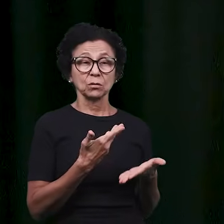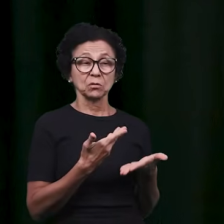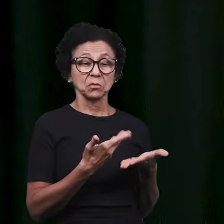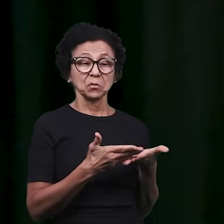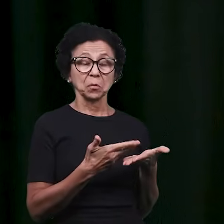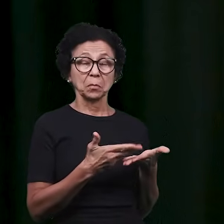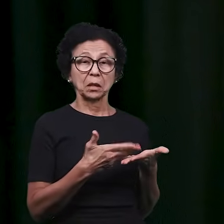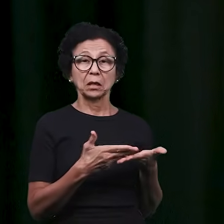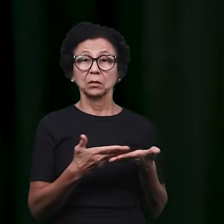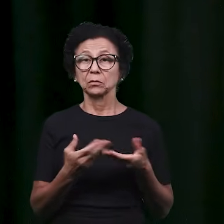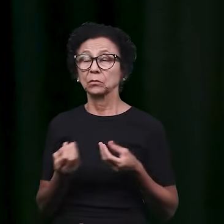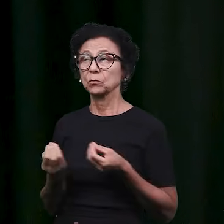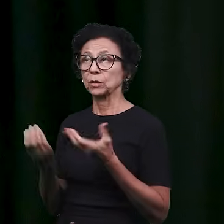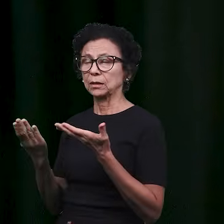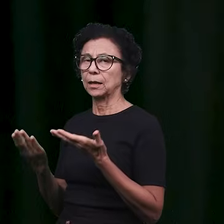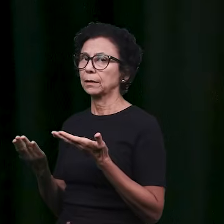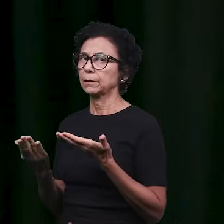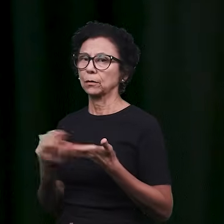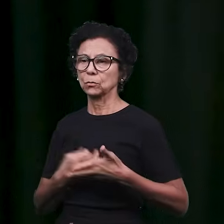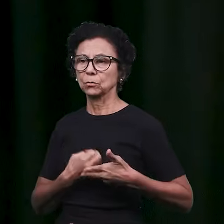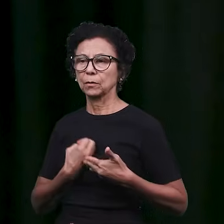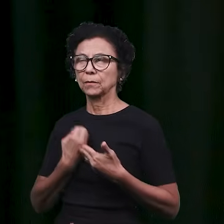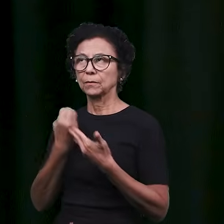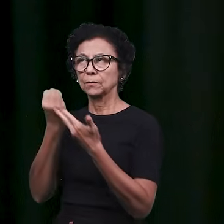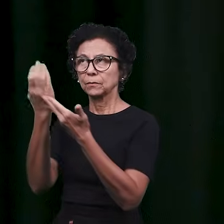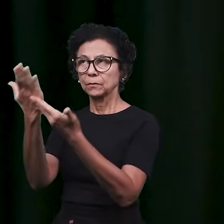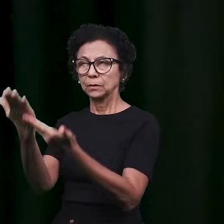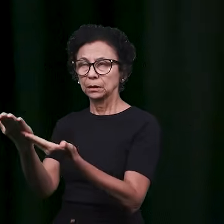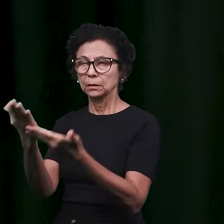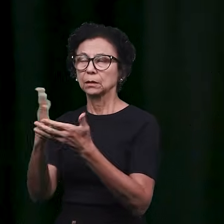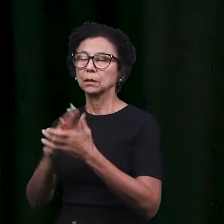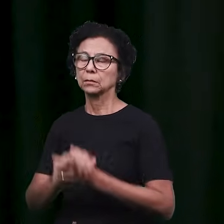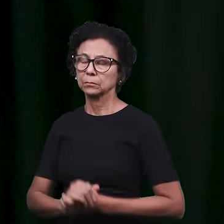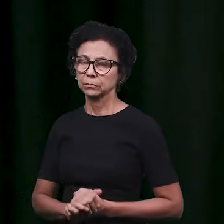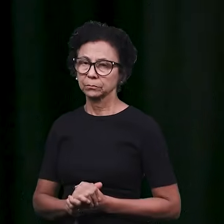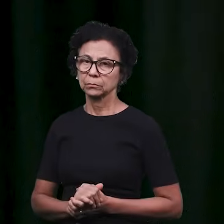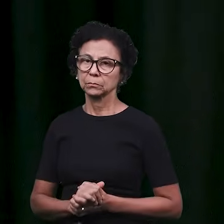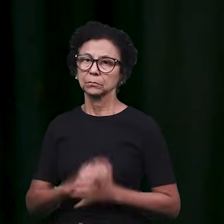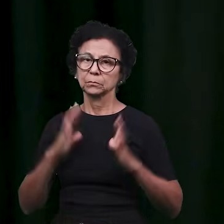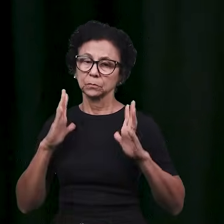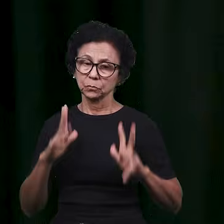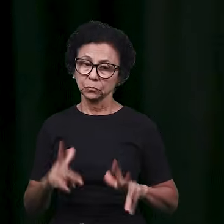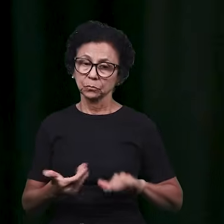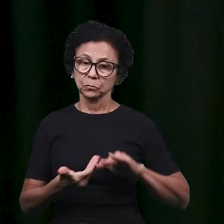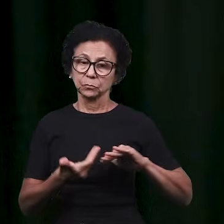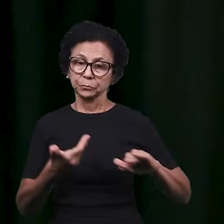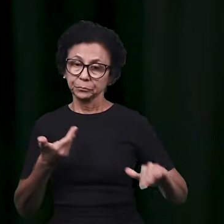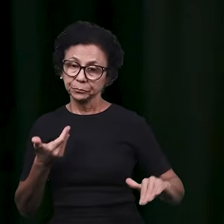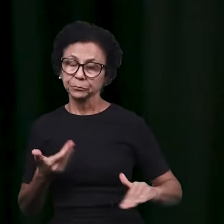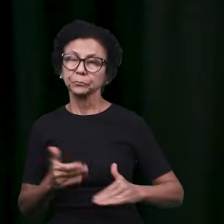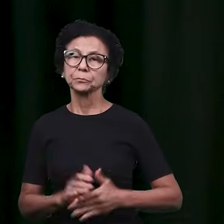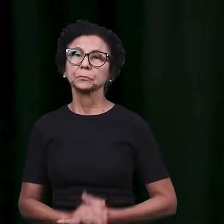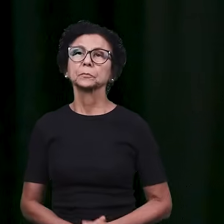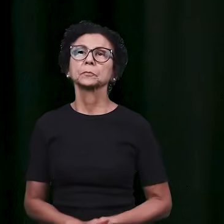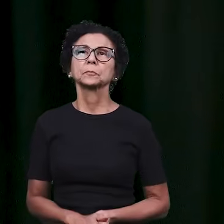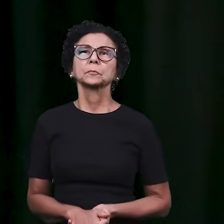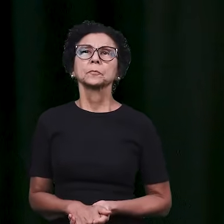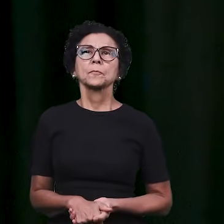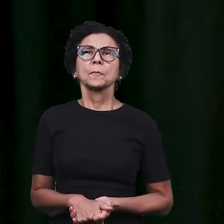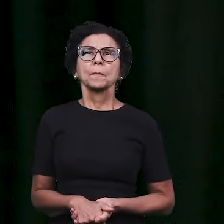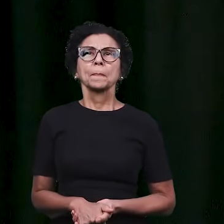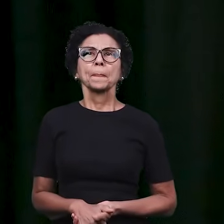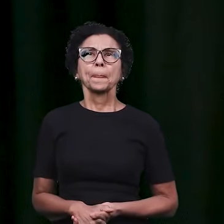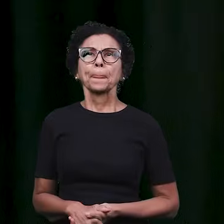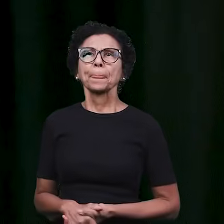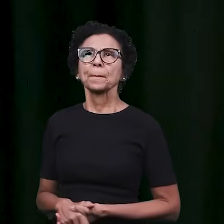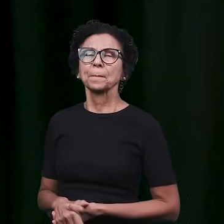sua vida. A vida do servo de Deus tem que ser vida no altar. Então Josué, ele não disse para